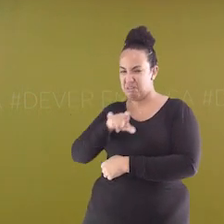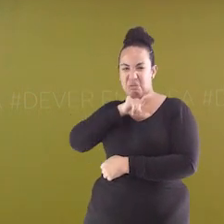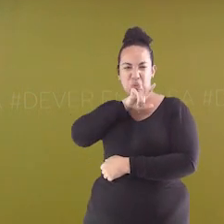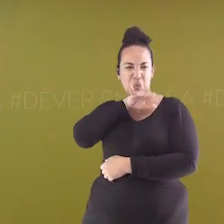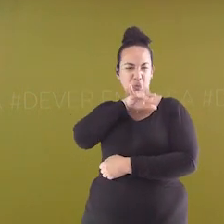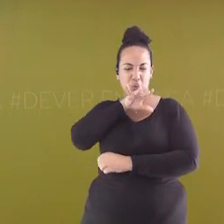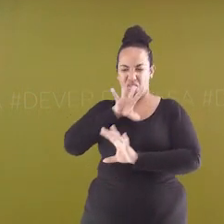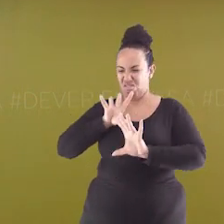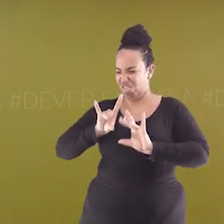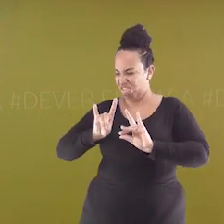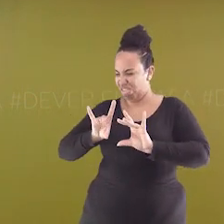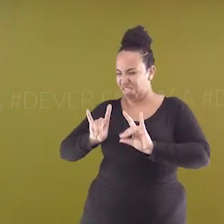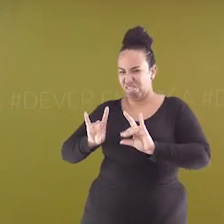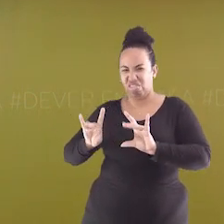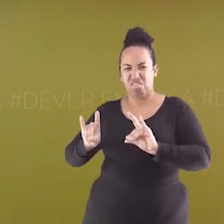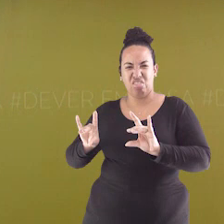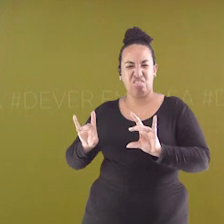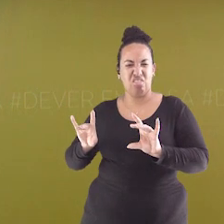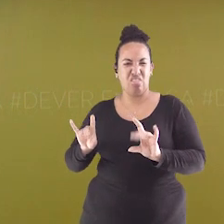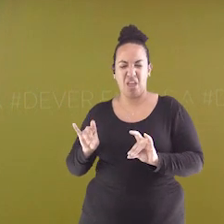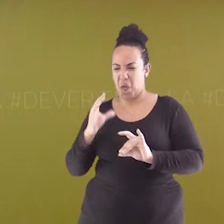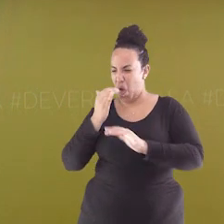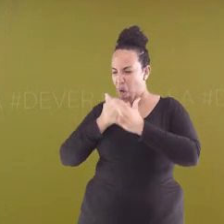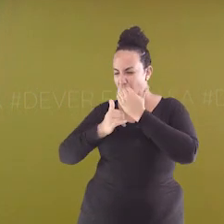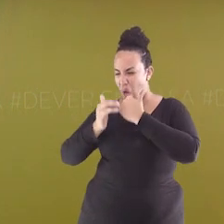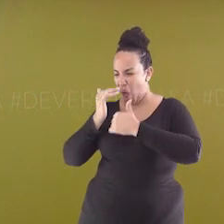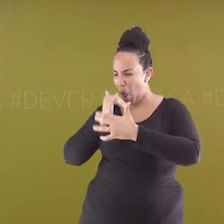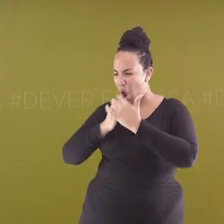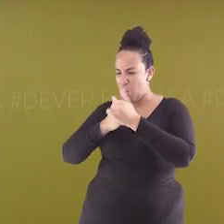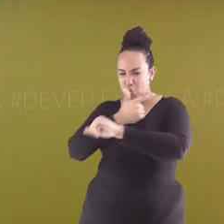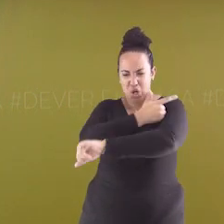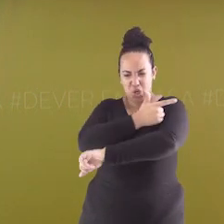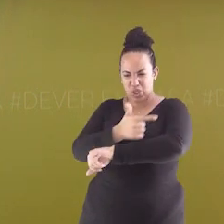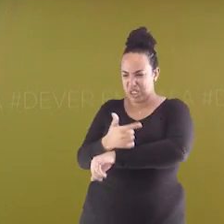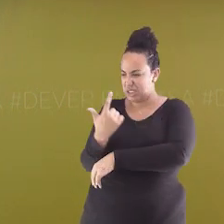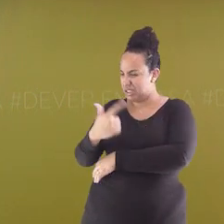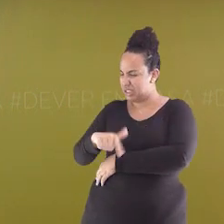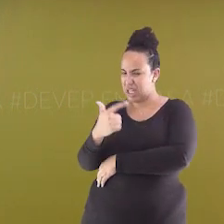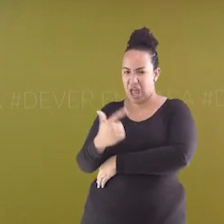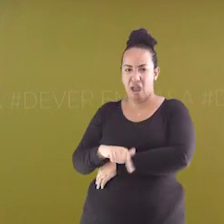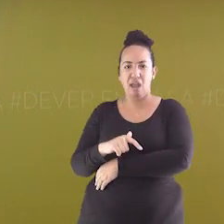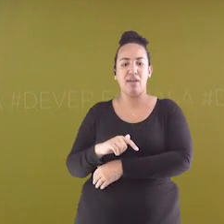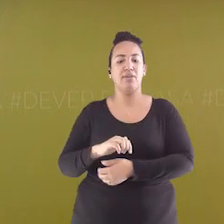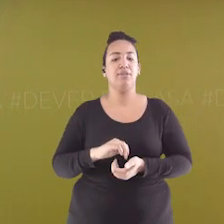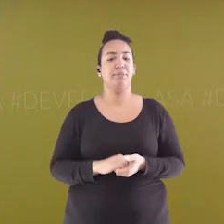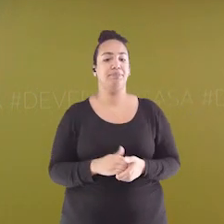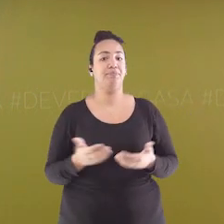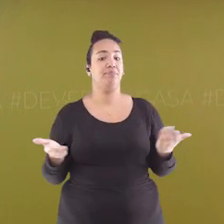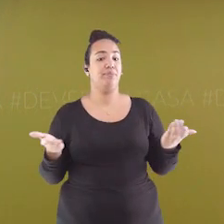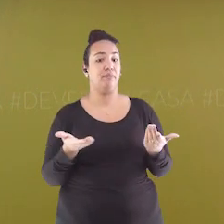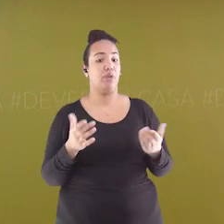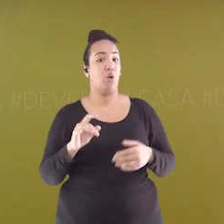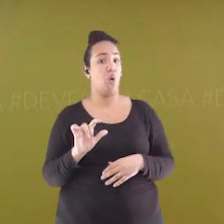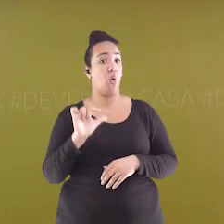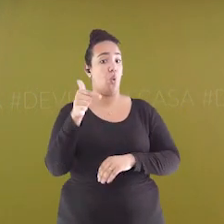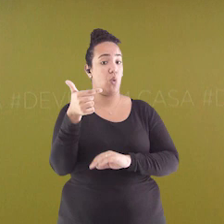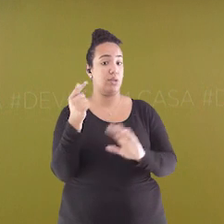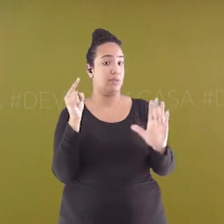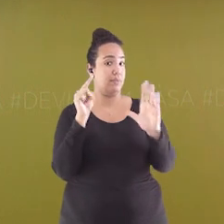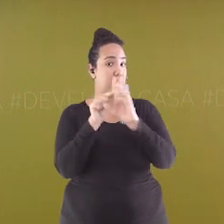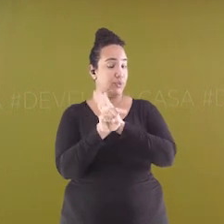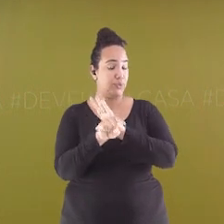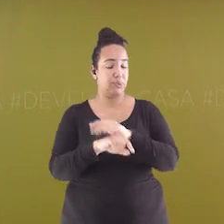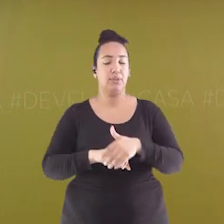coisa nojenta, escamosa, esburacada, gulosa e malcriada. Bom, vamos para mais